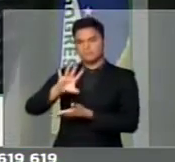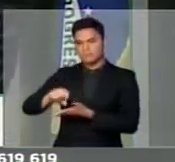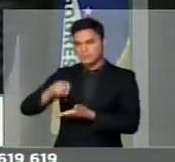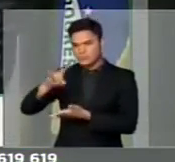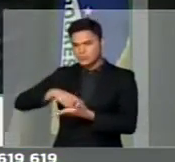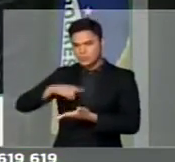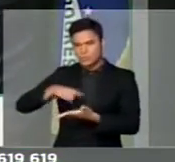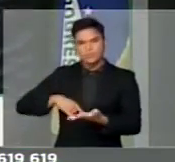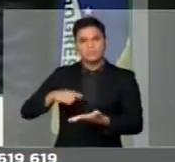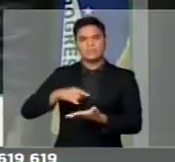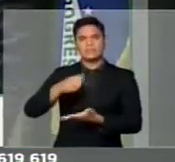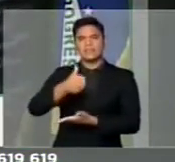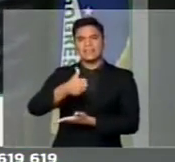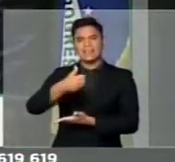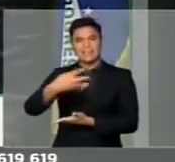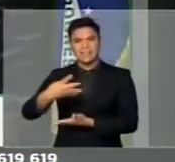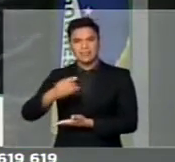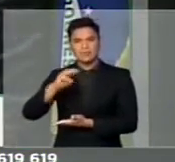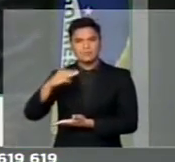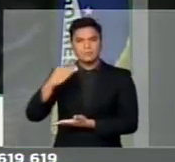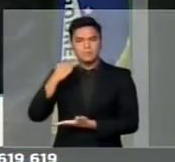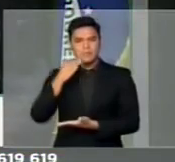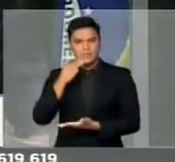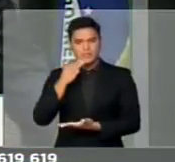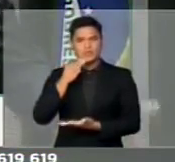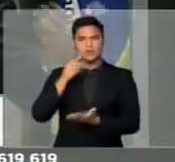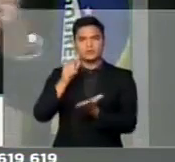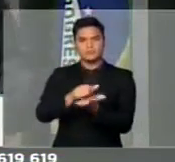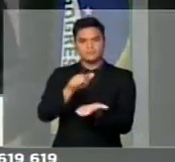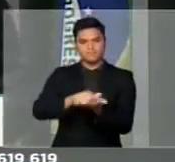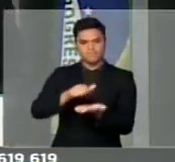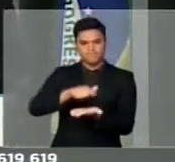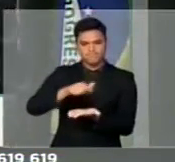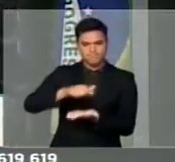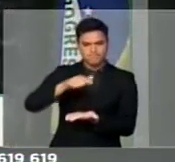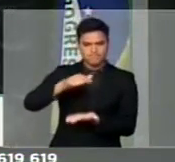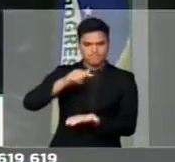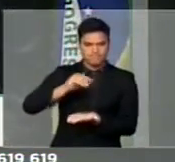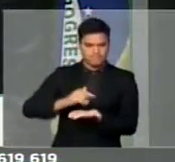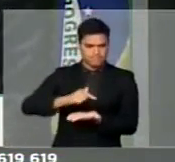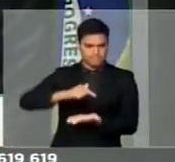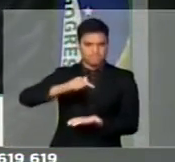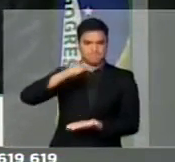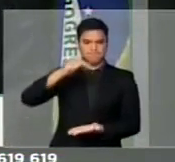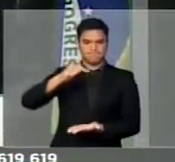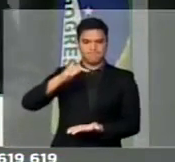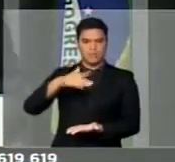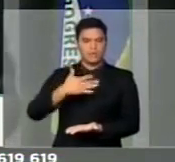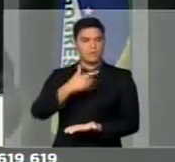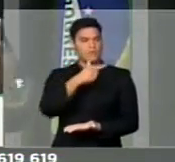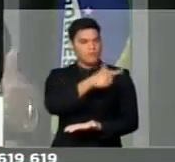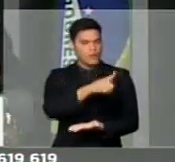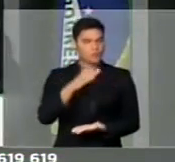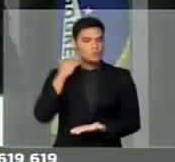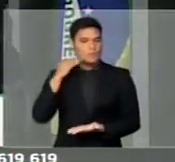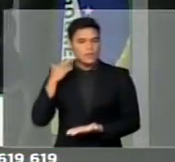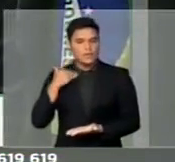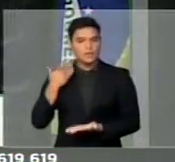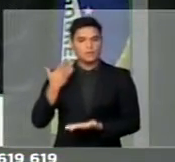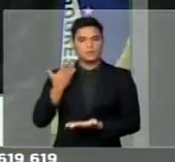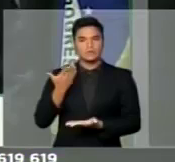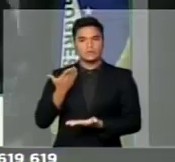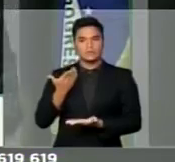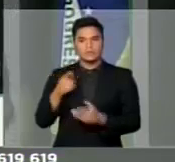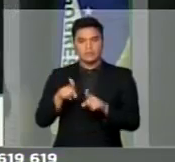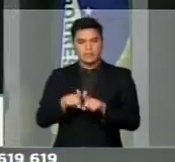14 milhões de páginas de documentos que foram enviados pelo banco por órgãos de assessoramento e pela pouca estrutura